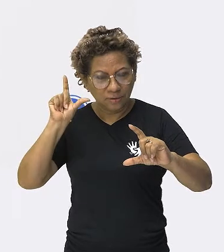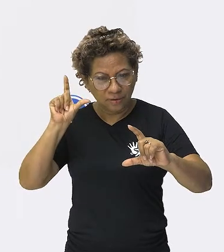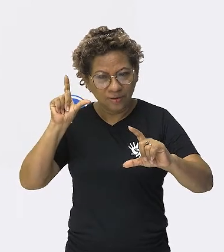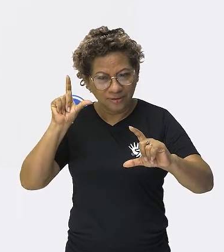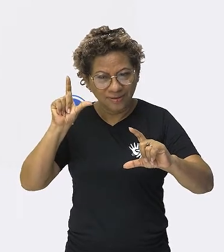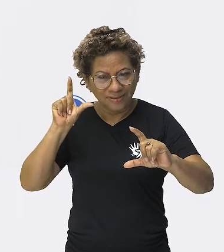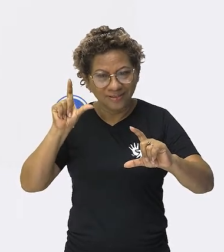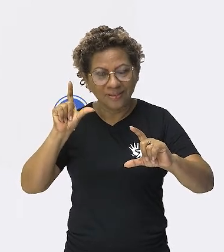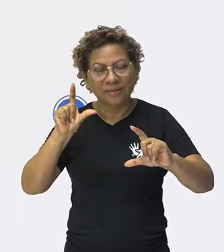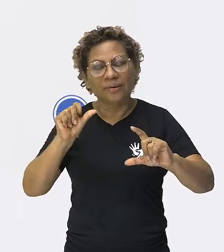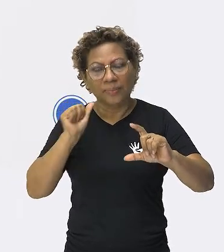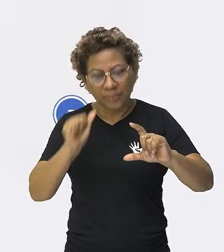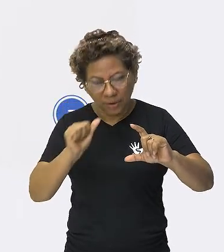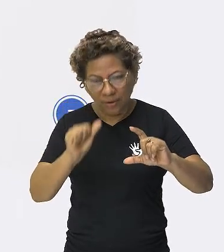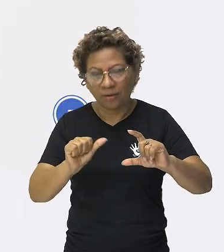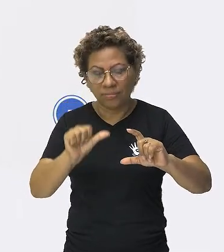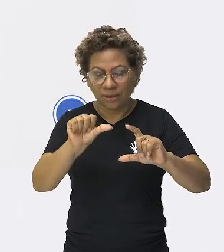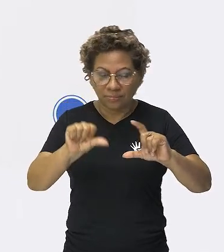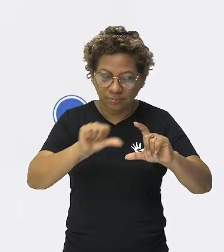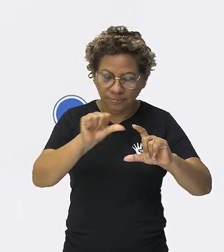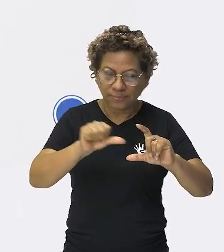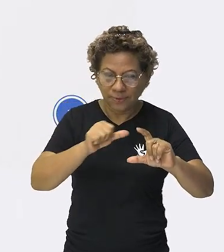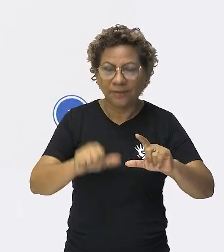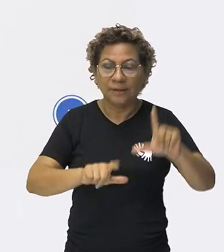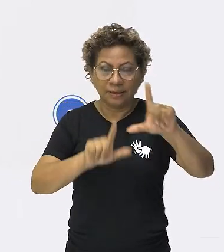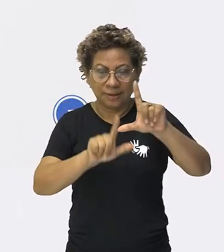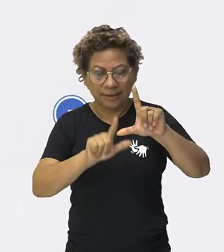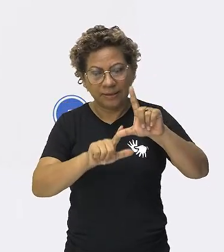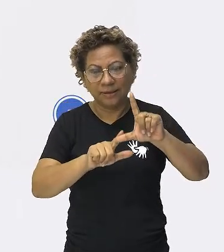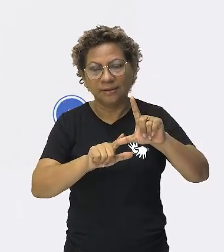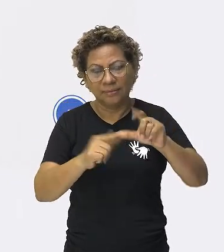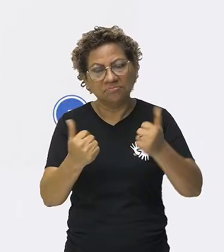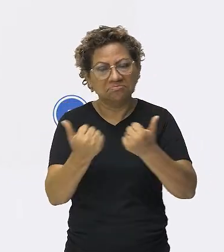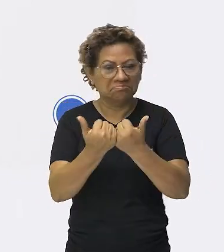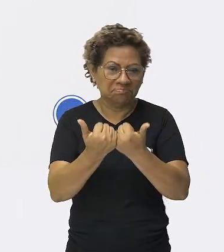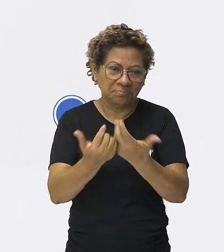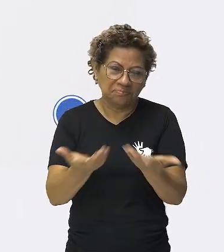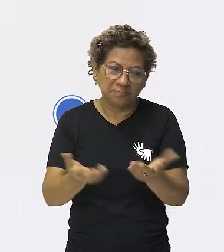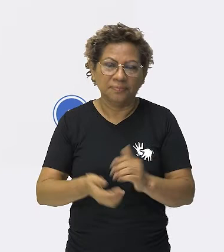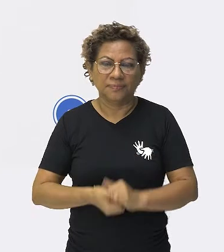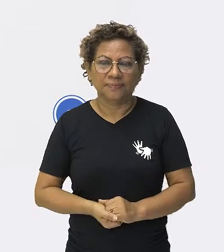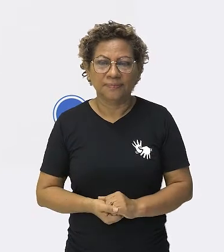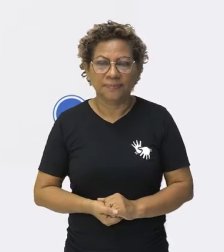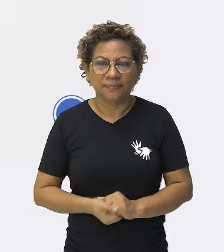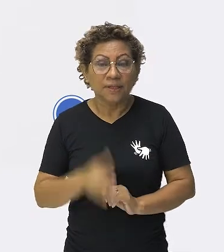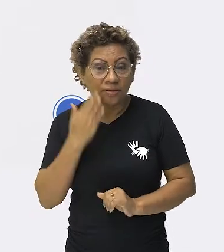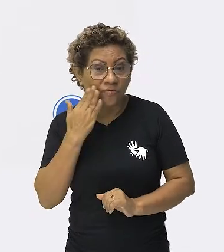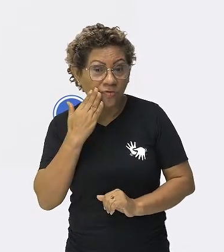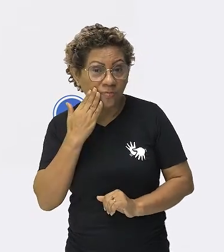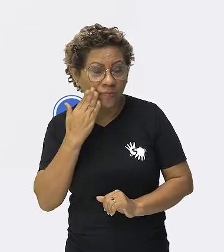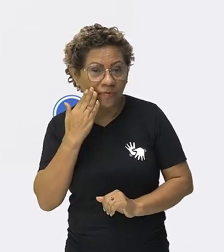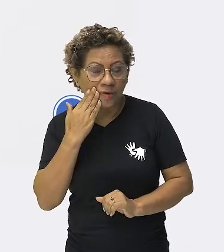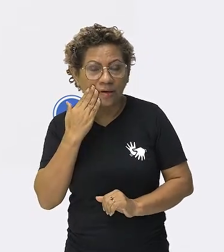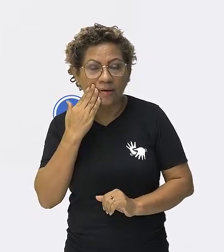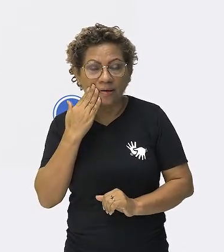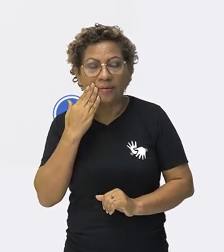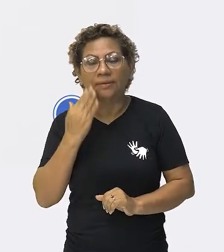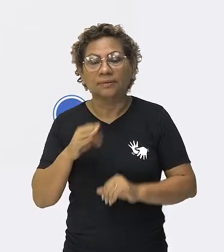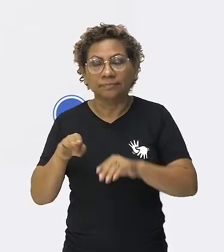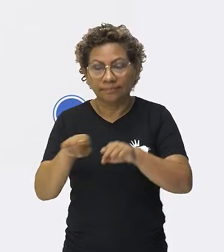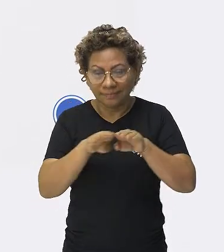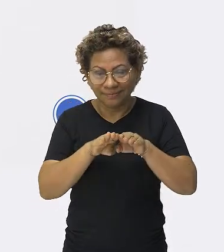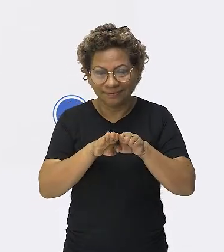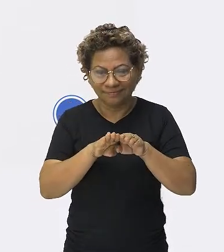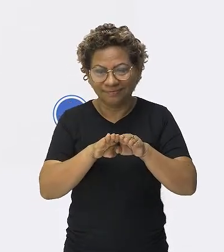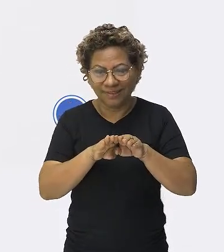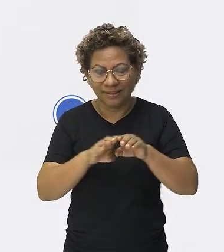y também são formas que a gente pode escrever a nossa função. Então, a gente vai igualar esse f de x a zero.